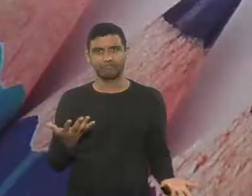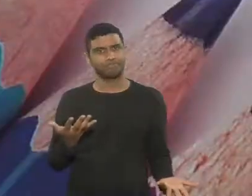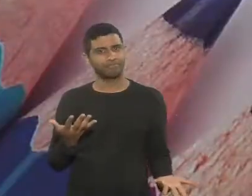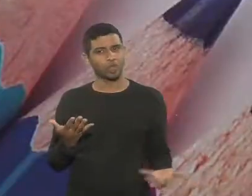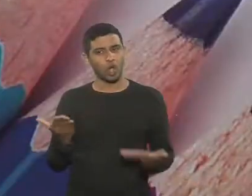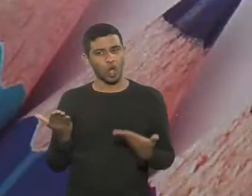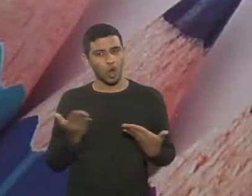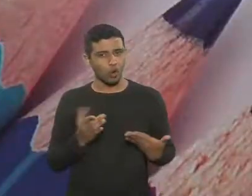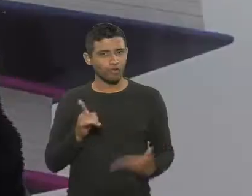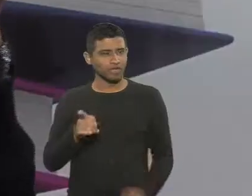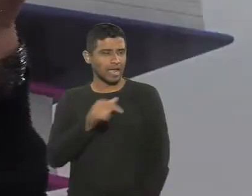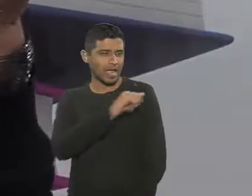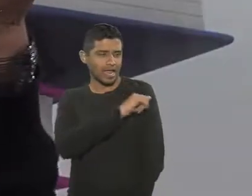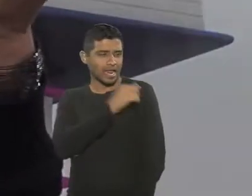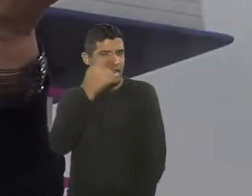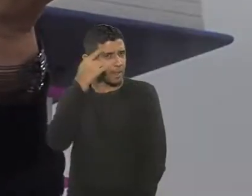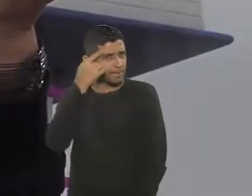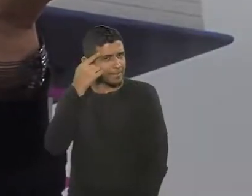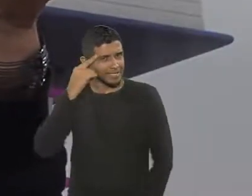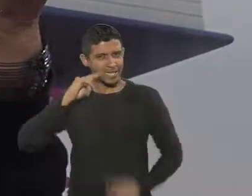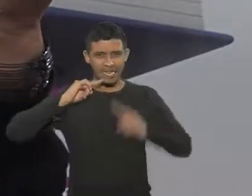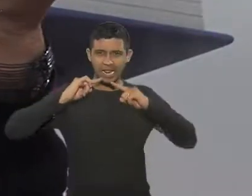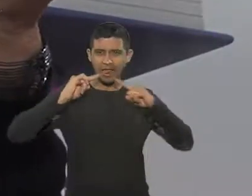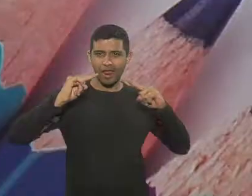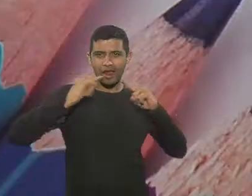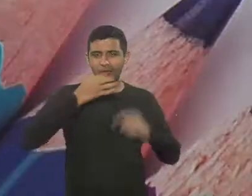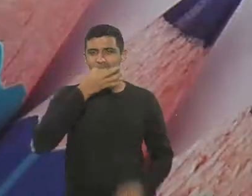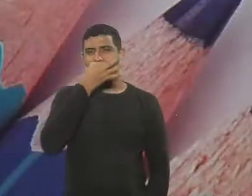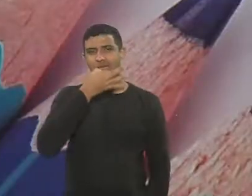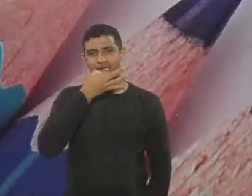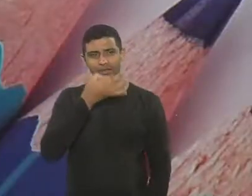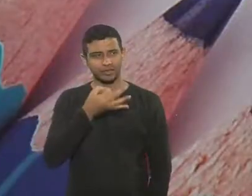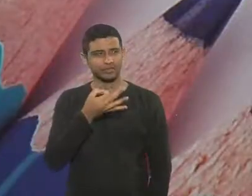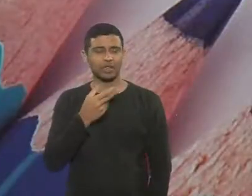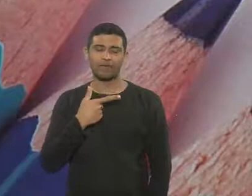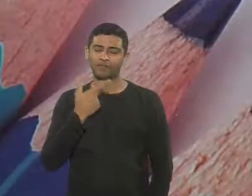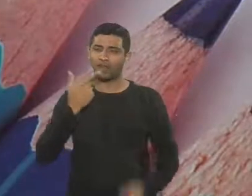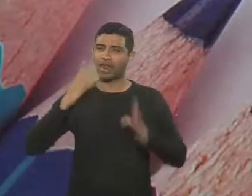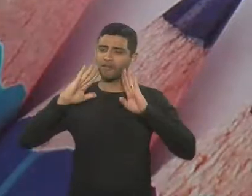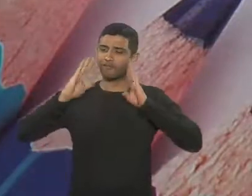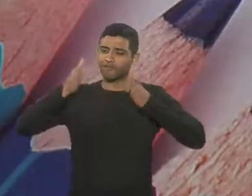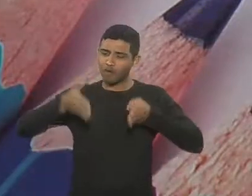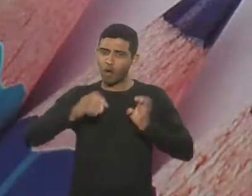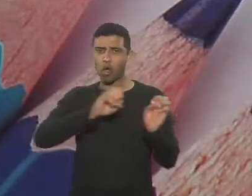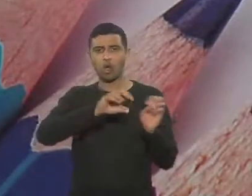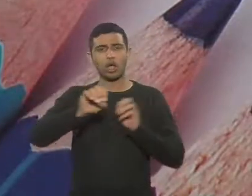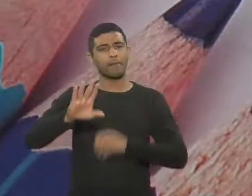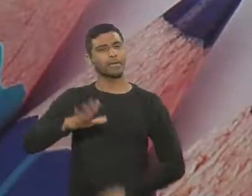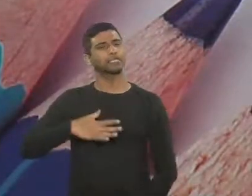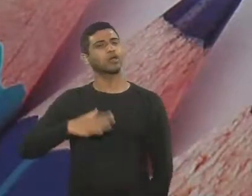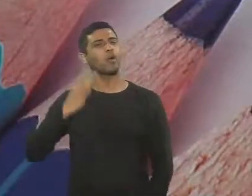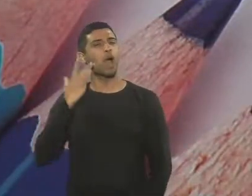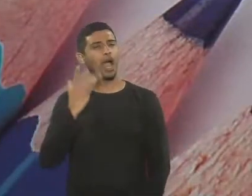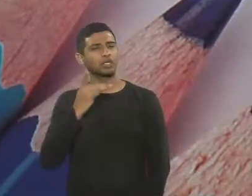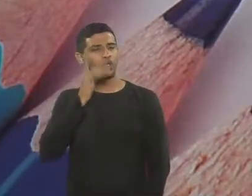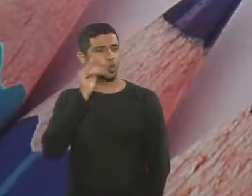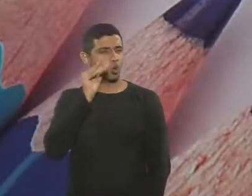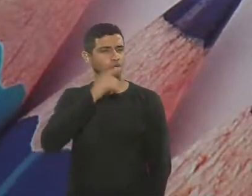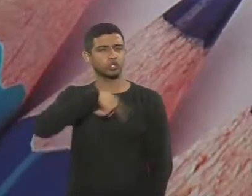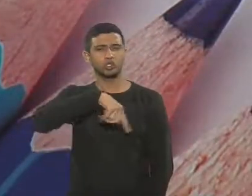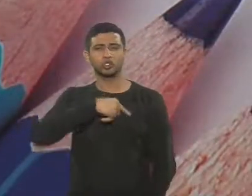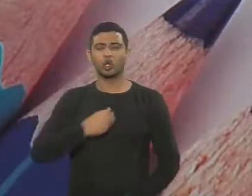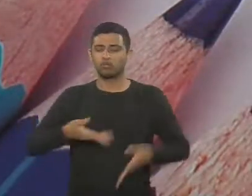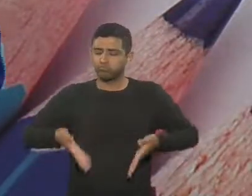Engraçado. Convidar o aluno a pensar eu quero entrar criticamente. mais nessa questão da educação, mas o que eu acho curioso é que